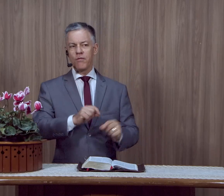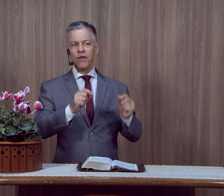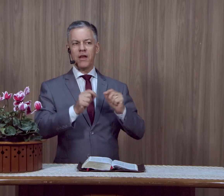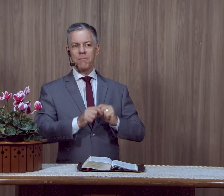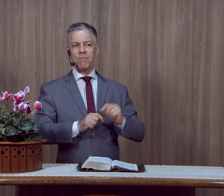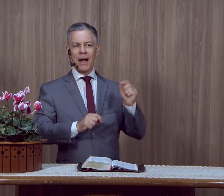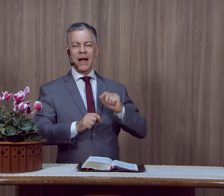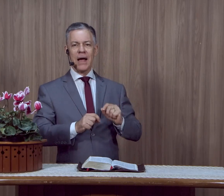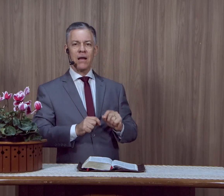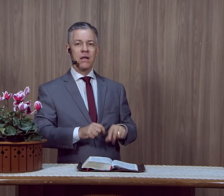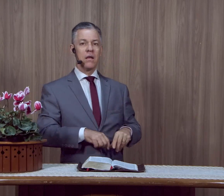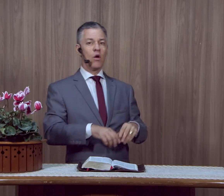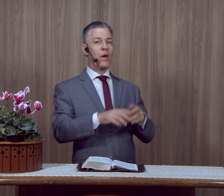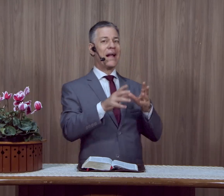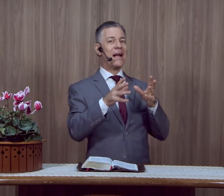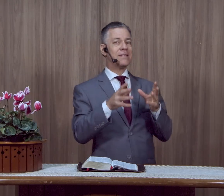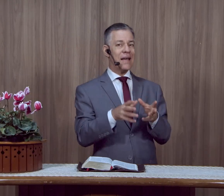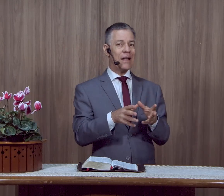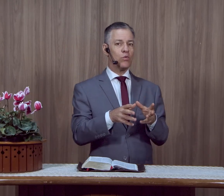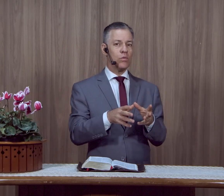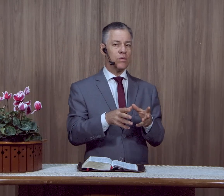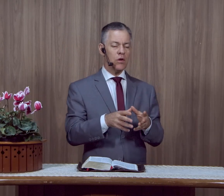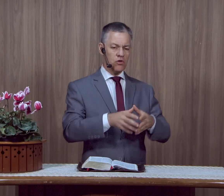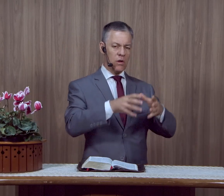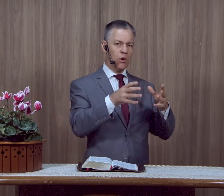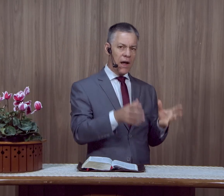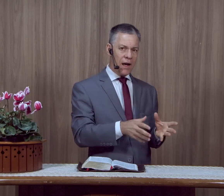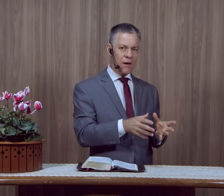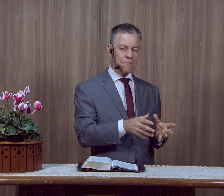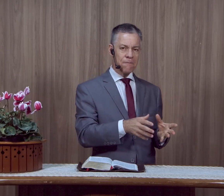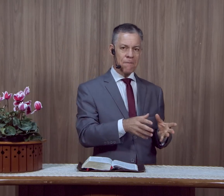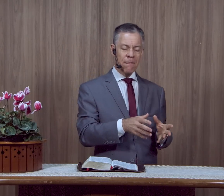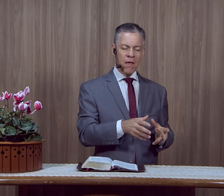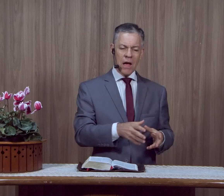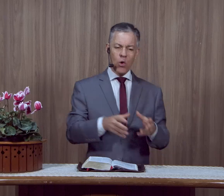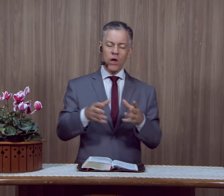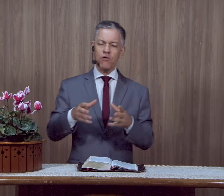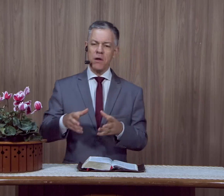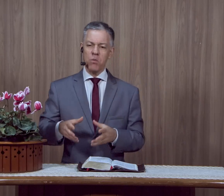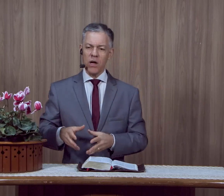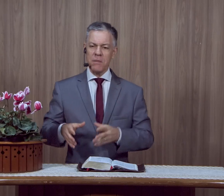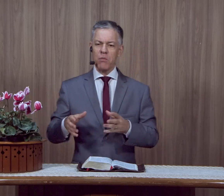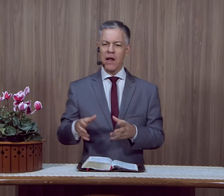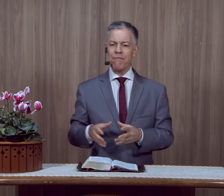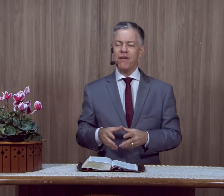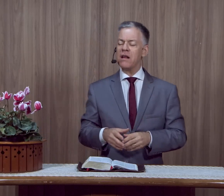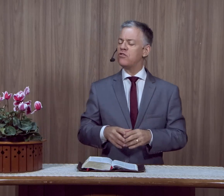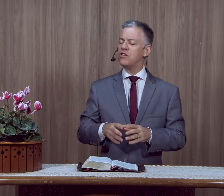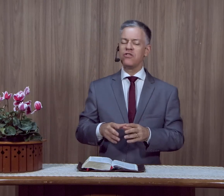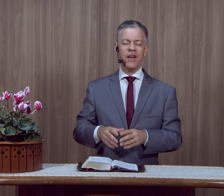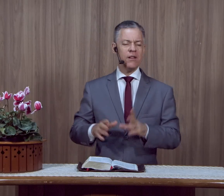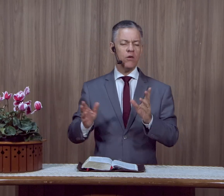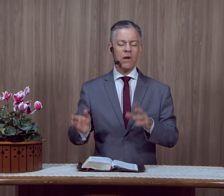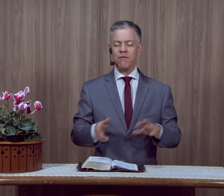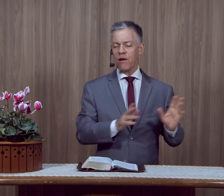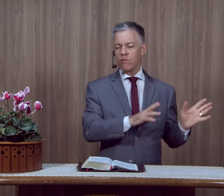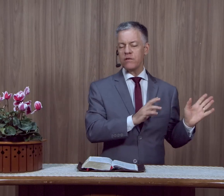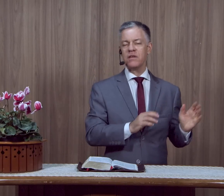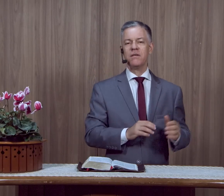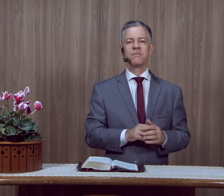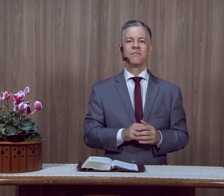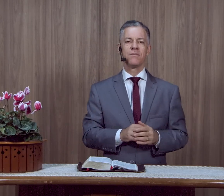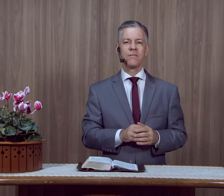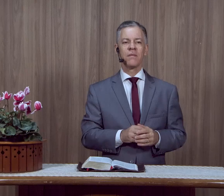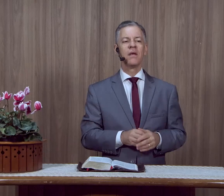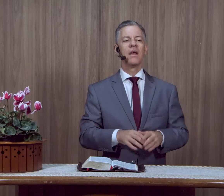eu vir para cá, eu era casado, eu tinha mulher. Agora eu vou embora e minha mulher fica? De jeito nenhum, ela vai com